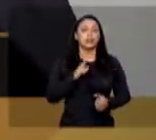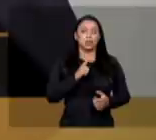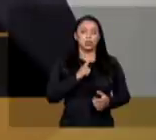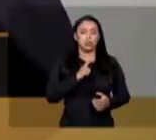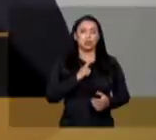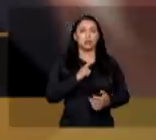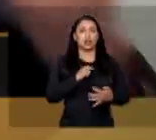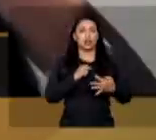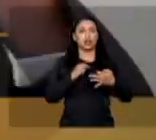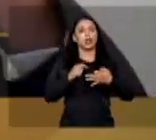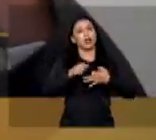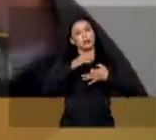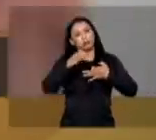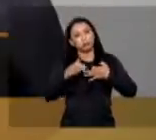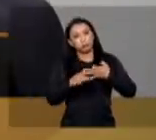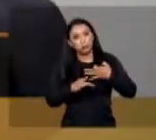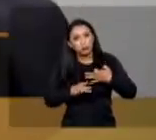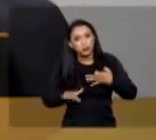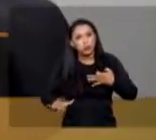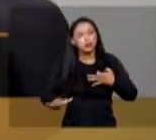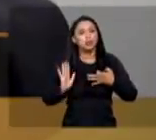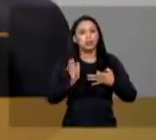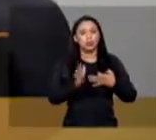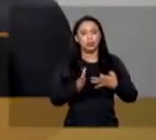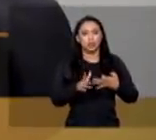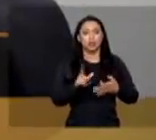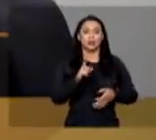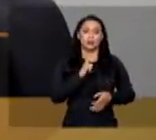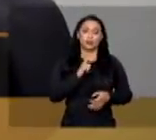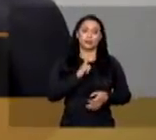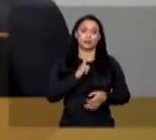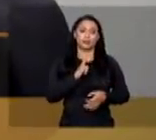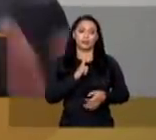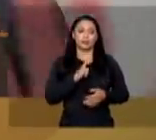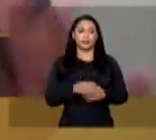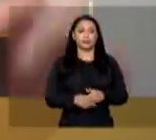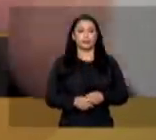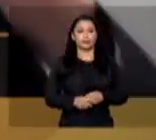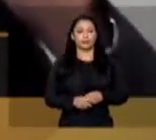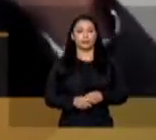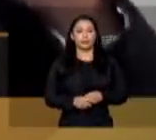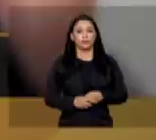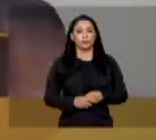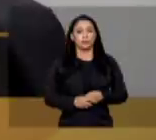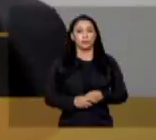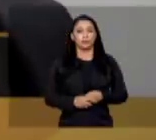jurisprudência que se tinha consagrado na temática. Por fim,